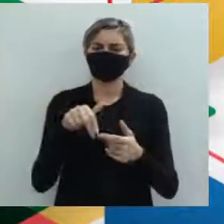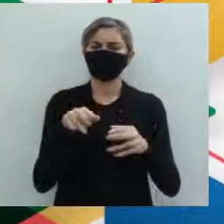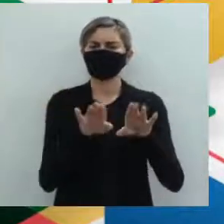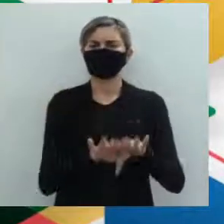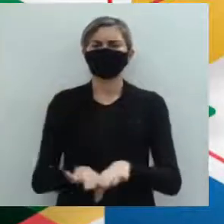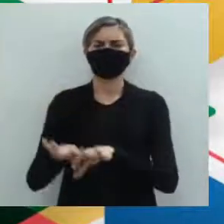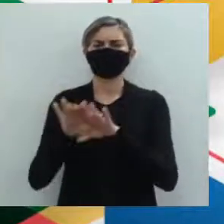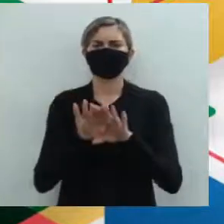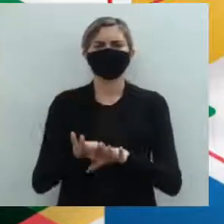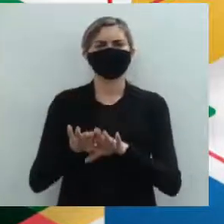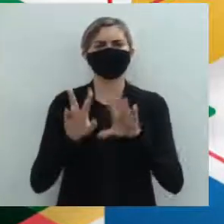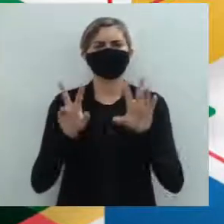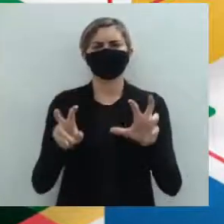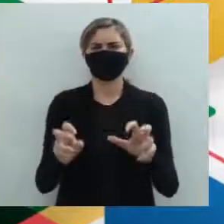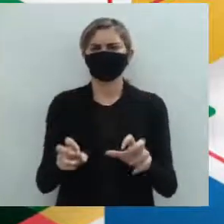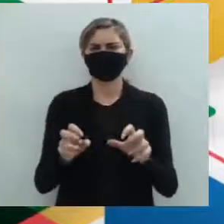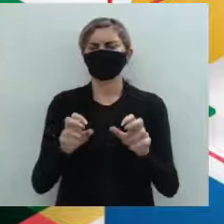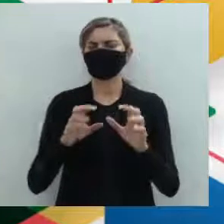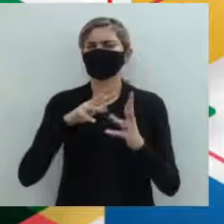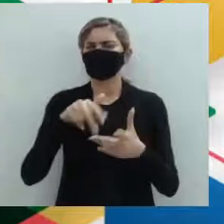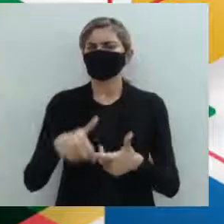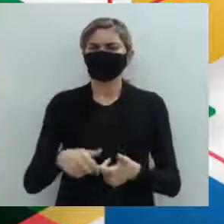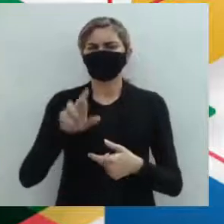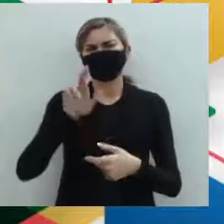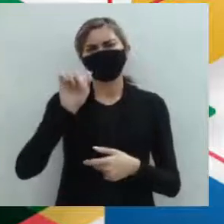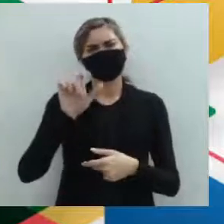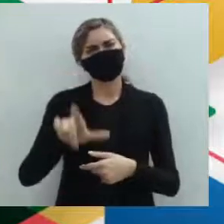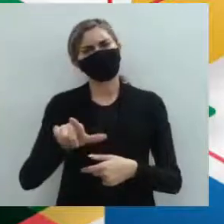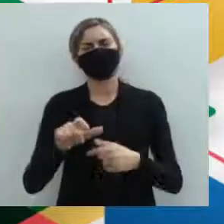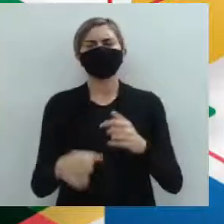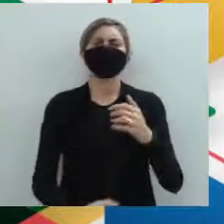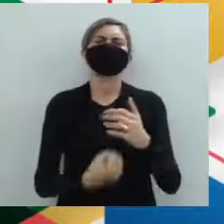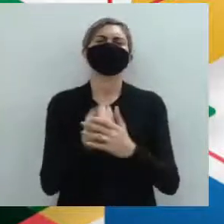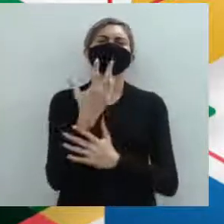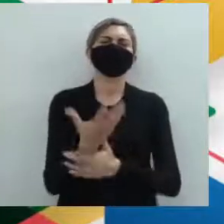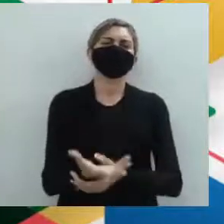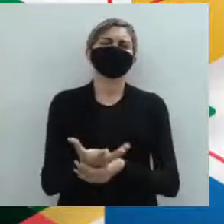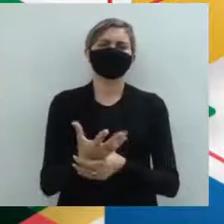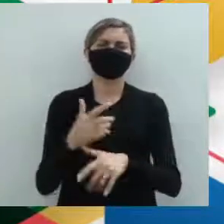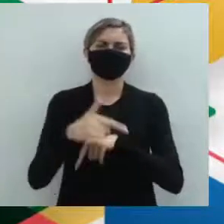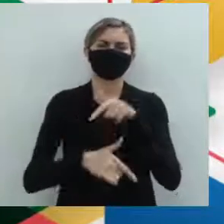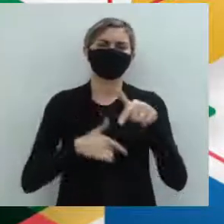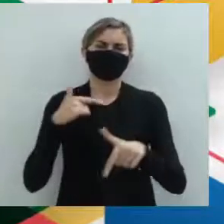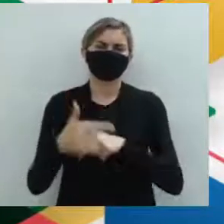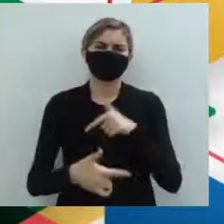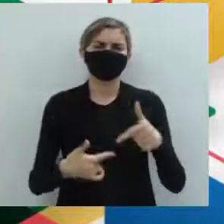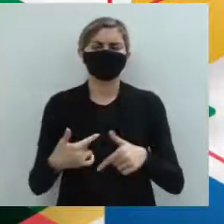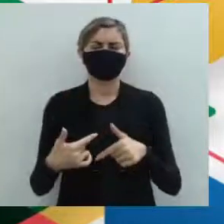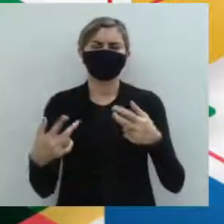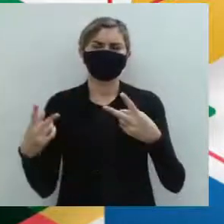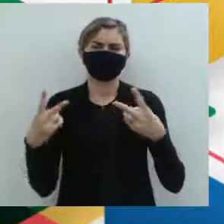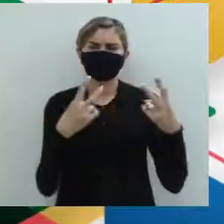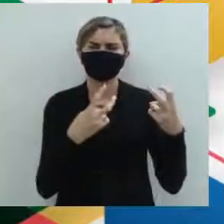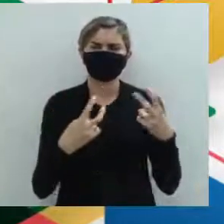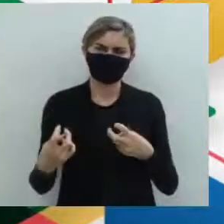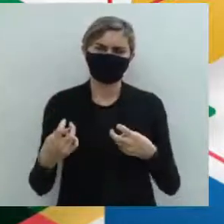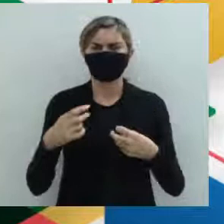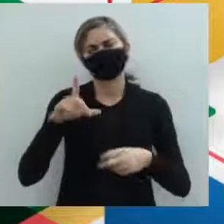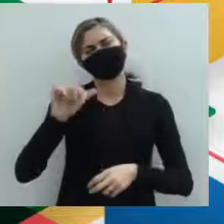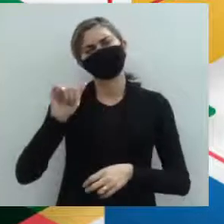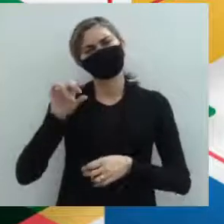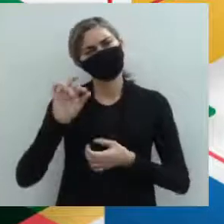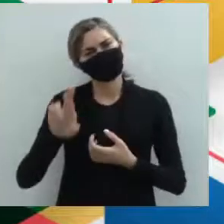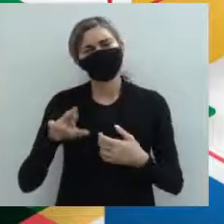comum. Isso é, o mundo real e ativo que é criado pelo trabalho. Percebam, não é pelo labor, é